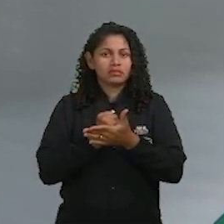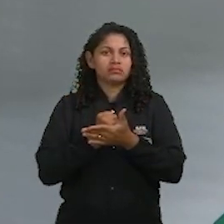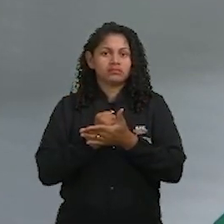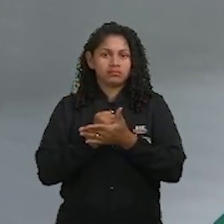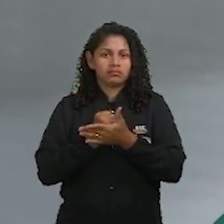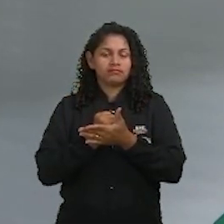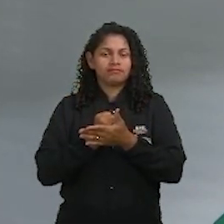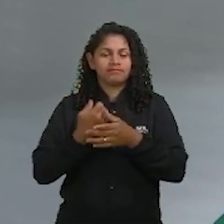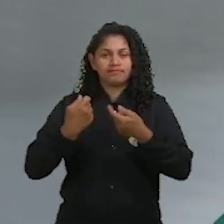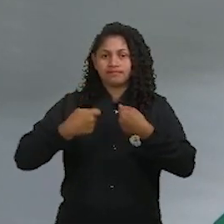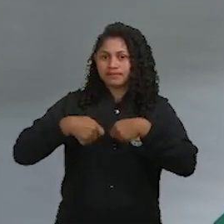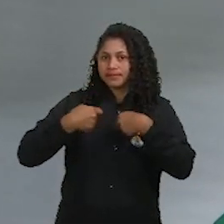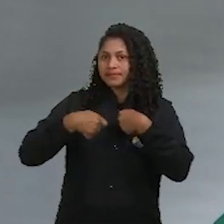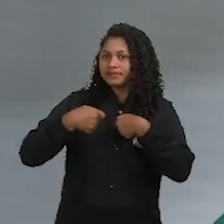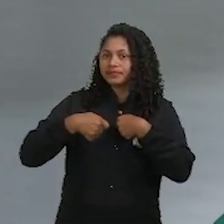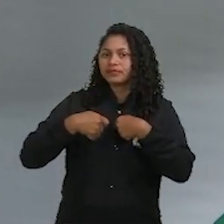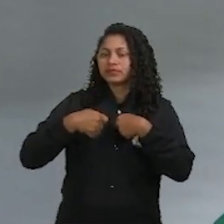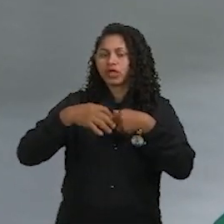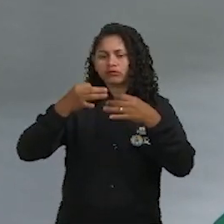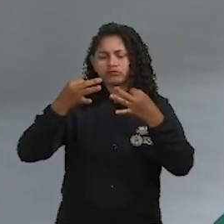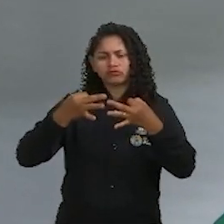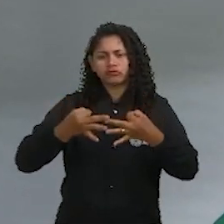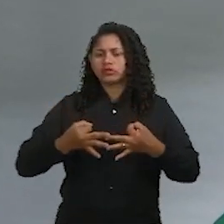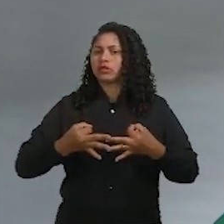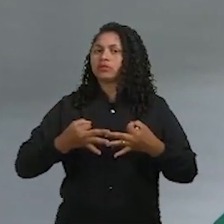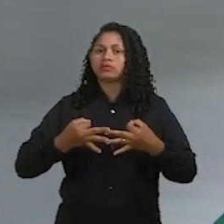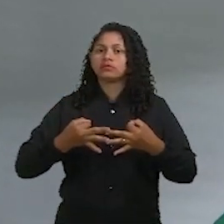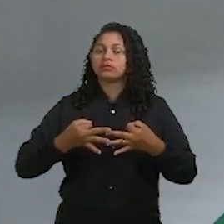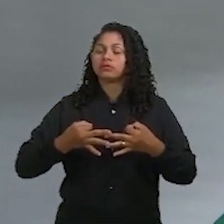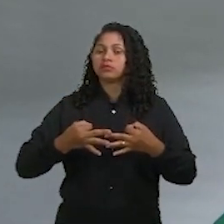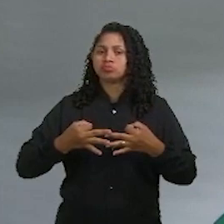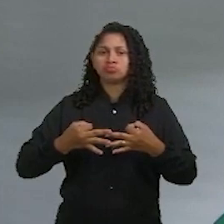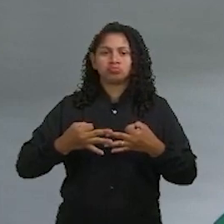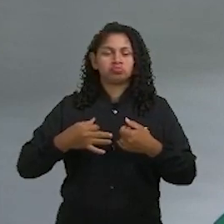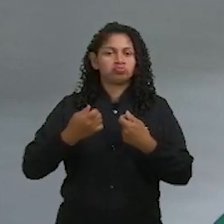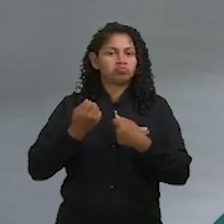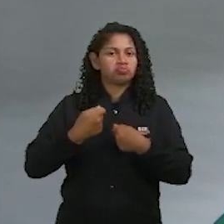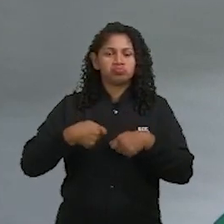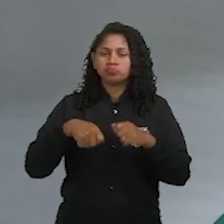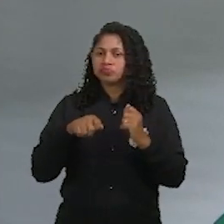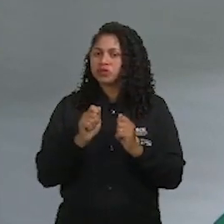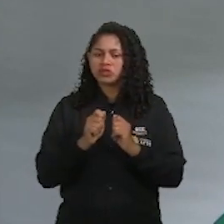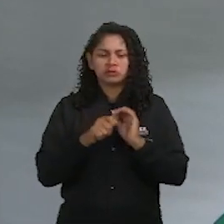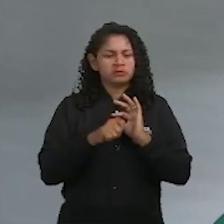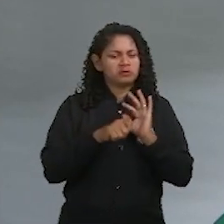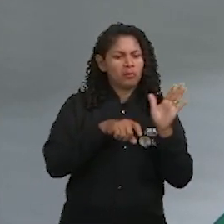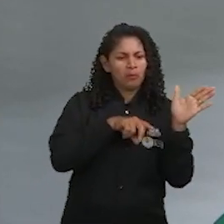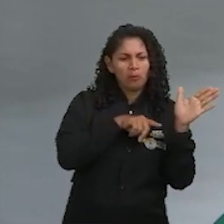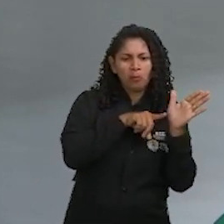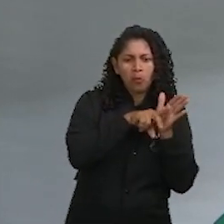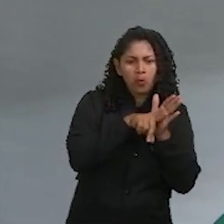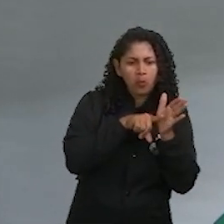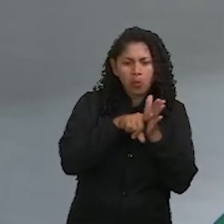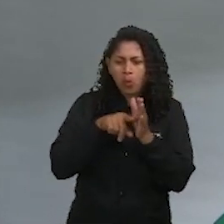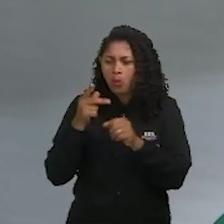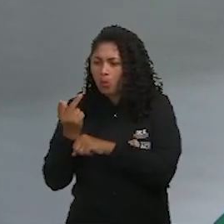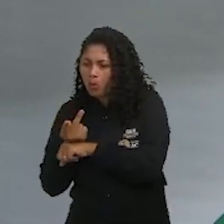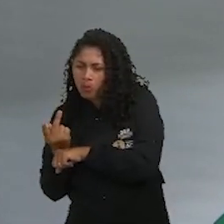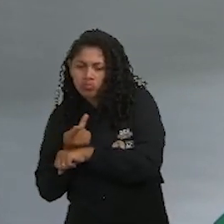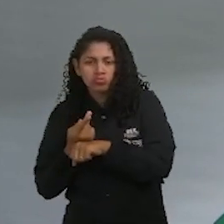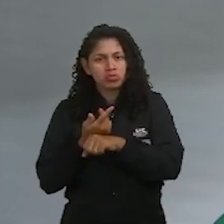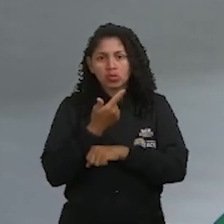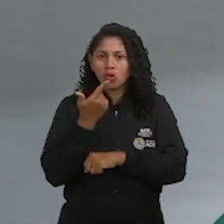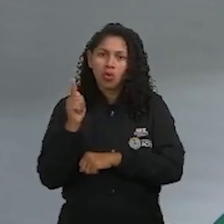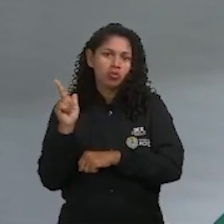uma carga estabelecida. Então, eu não preciso procurar essa carga. Esse elemento por si só, ele